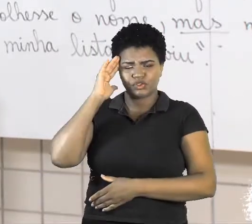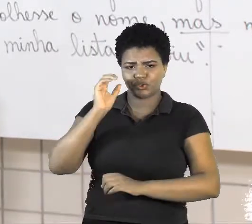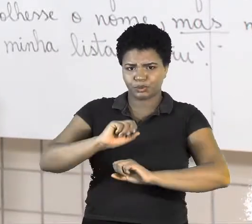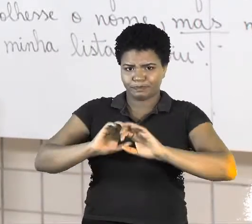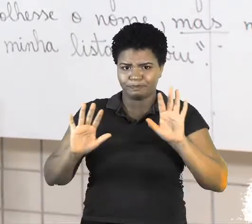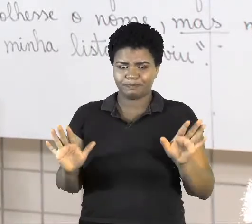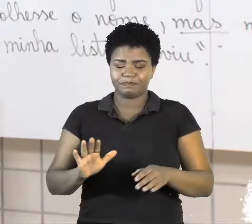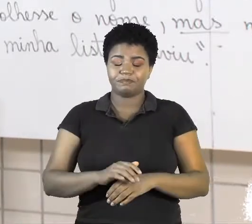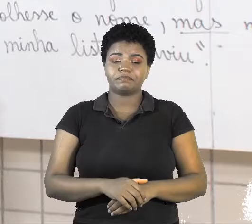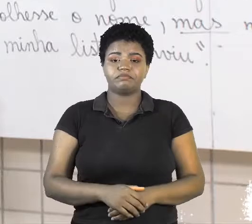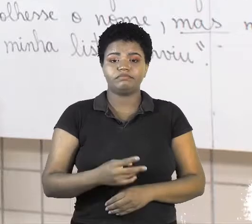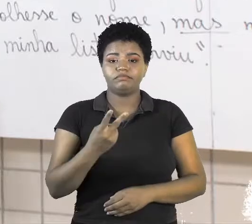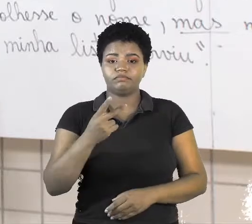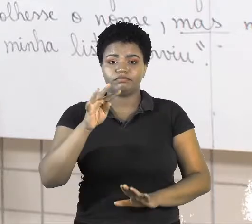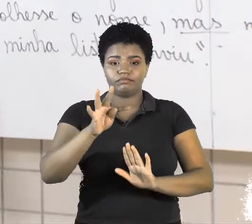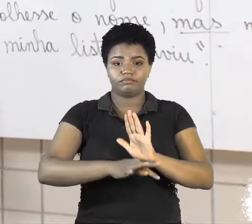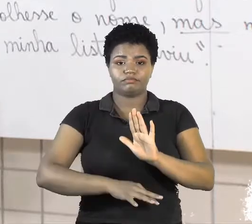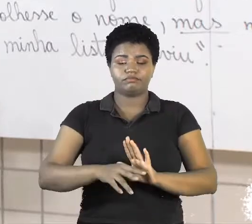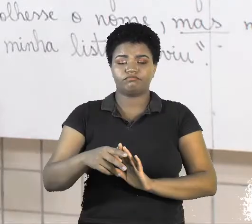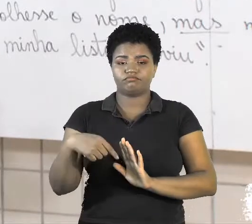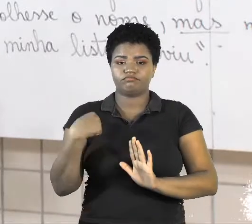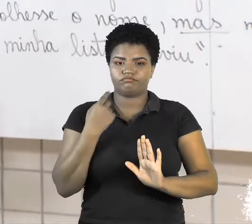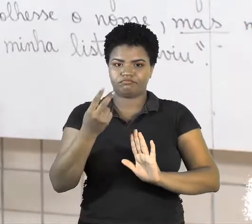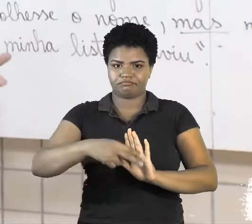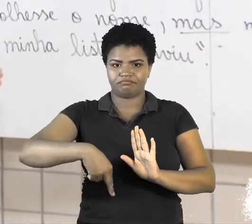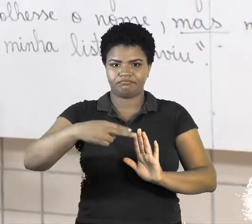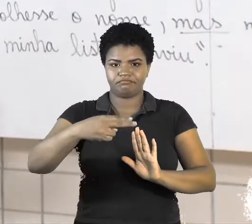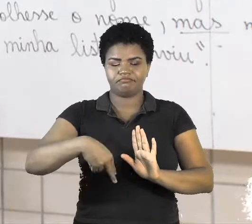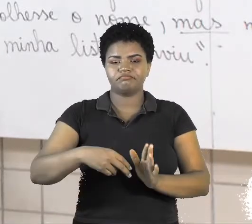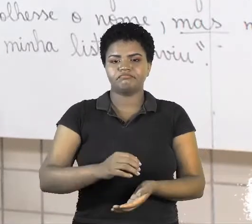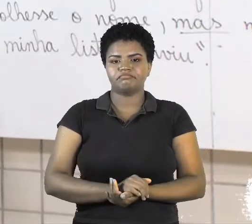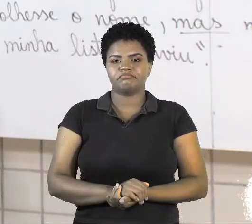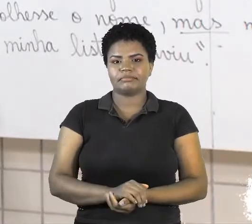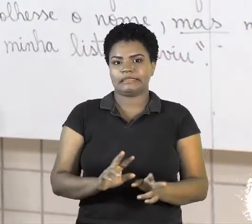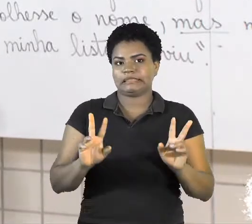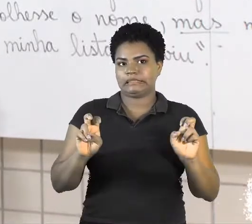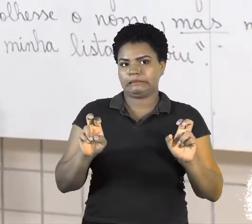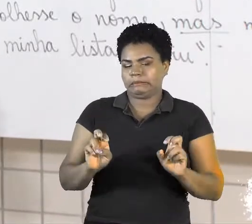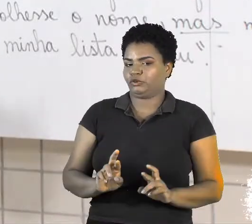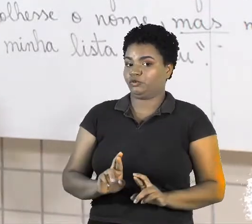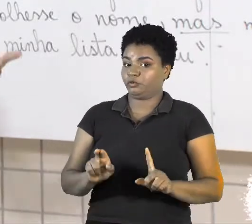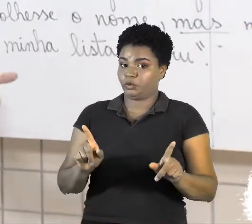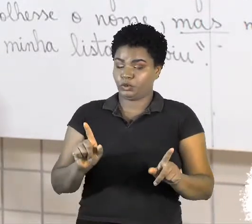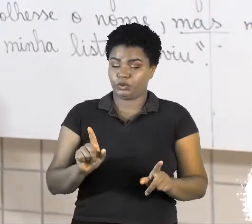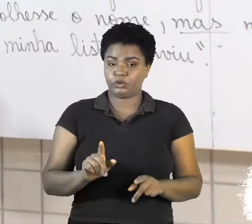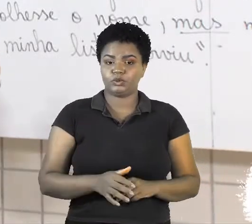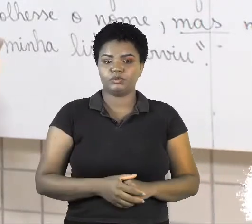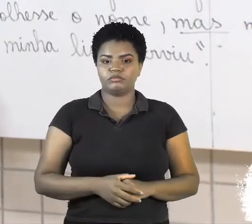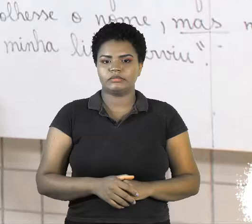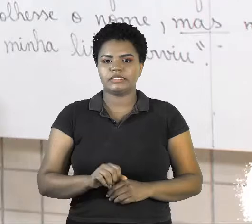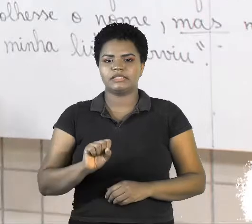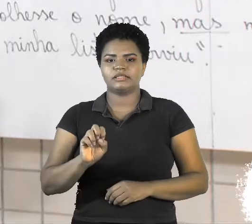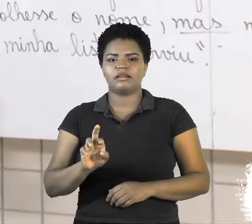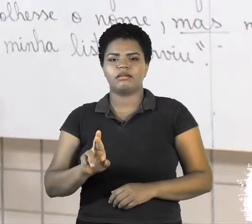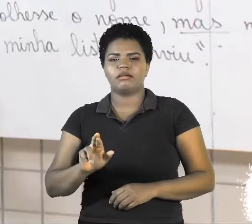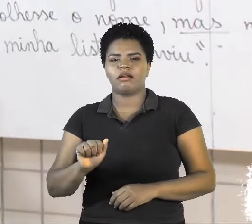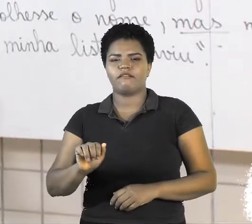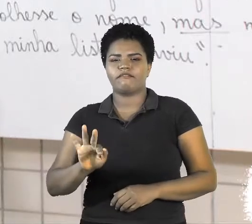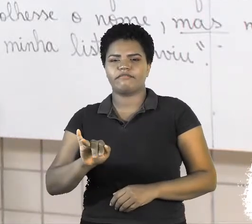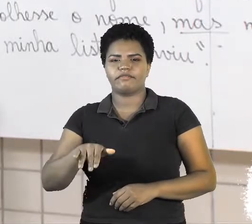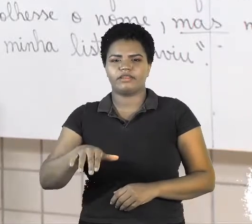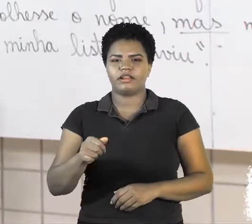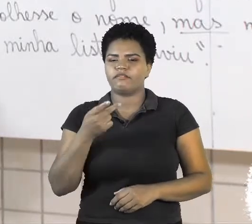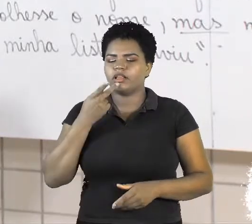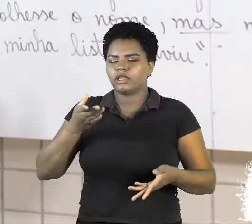2 textos que nós lemos, ambos com temáticas um pouquinho diferentes, né? A Serafina lá falando do nascimento da